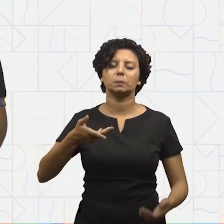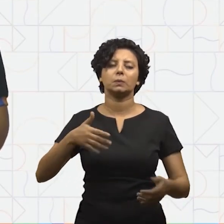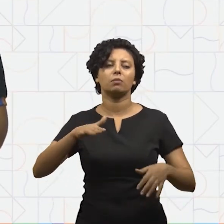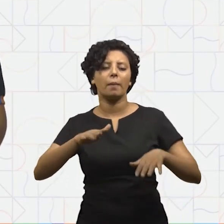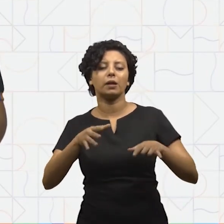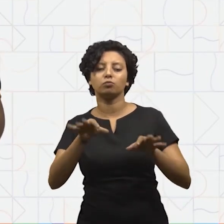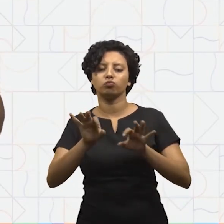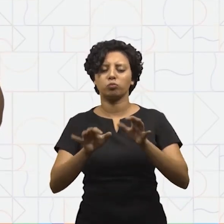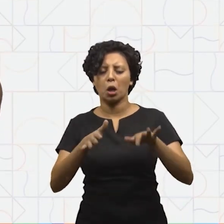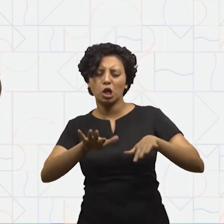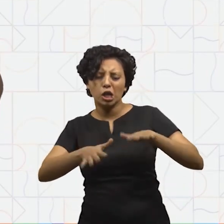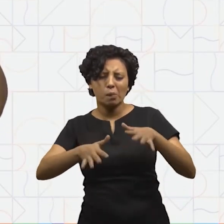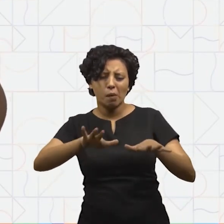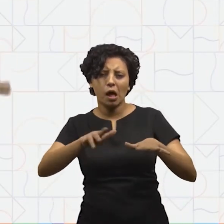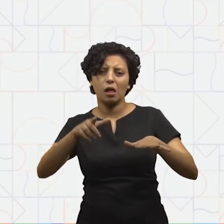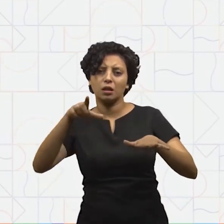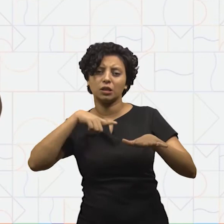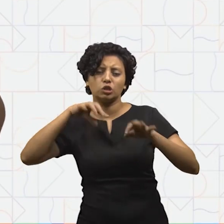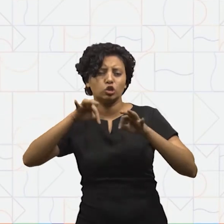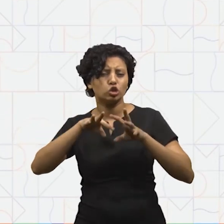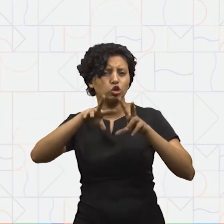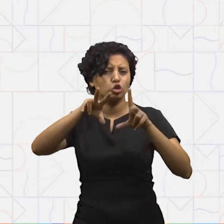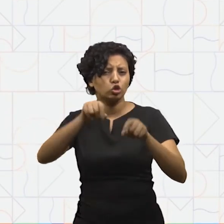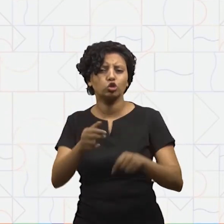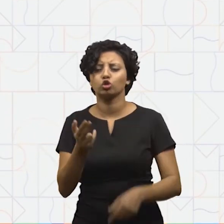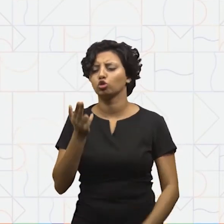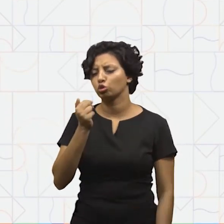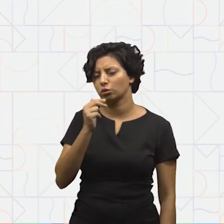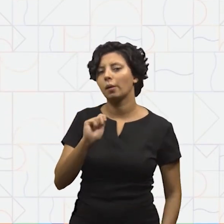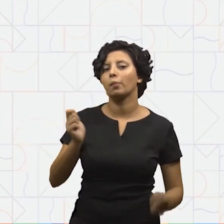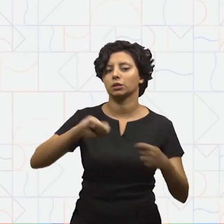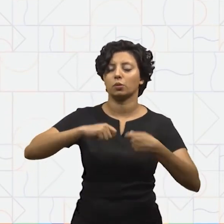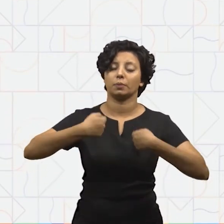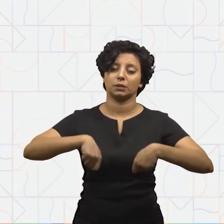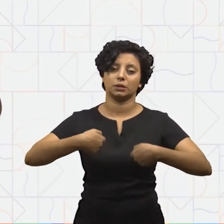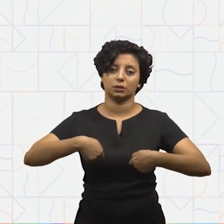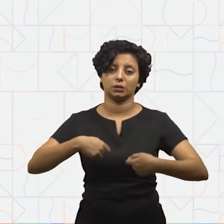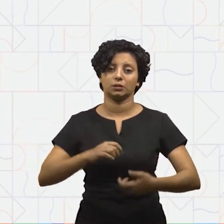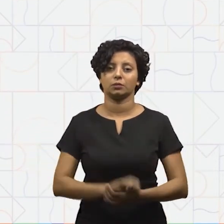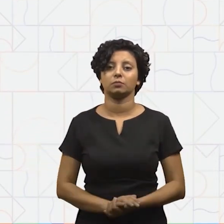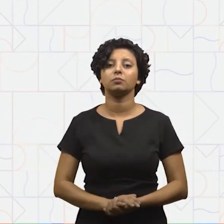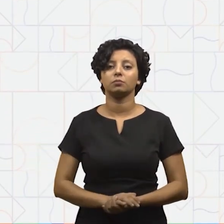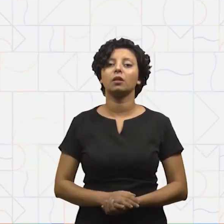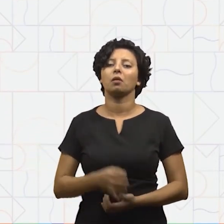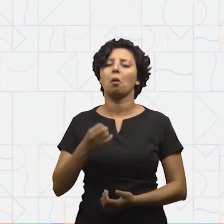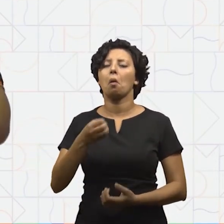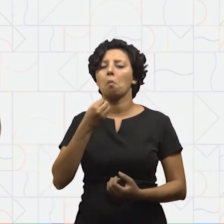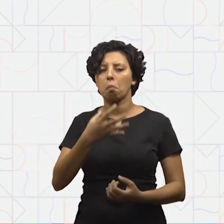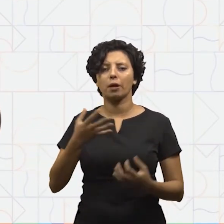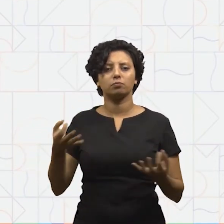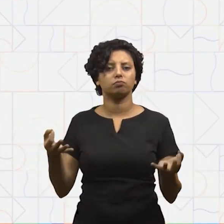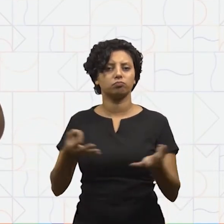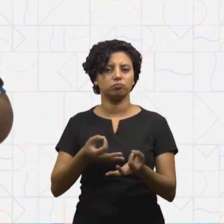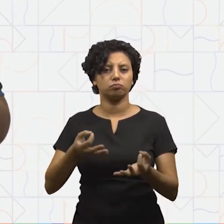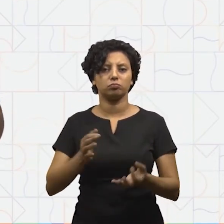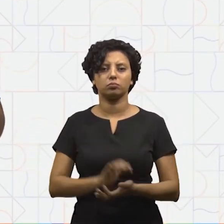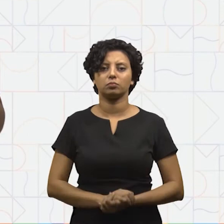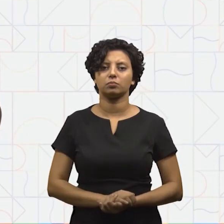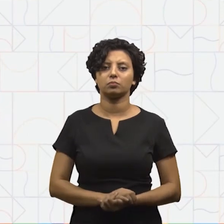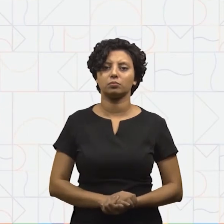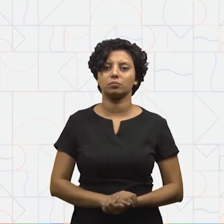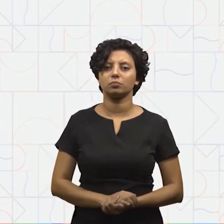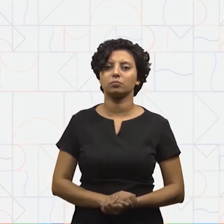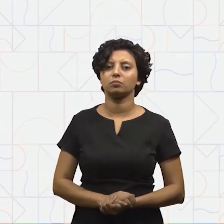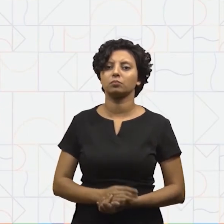equilibrada, aquela que contém todos os nutrientes que nosso corpo precisa para funcionar corretamente,